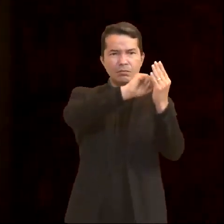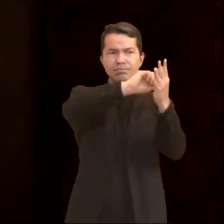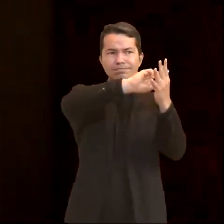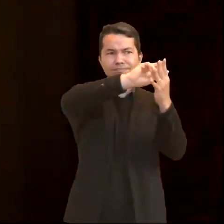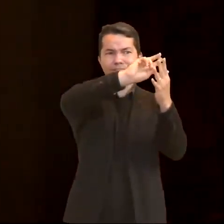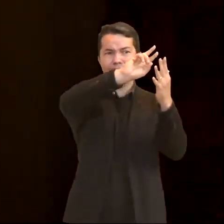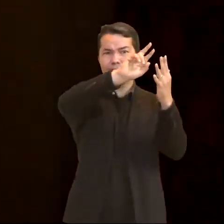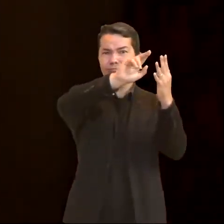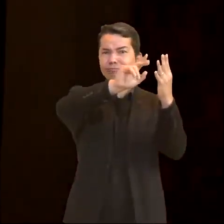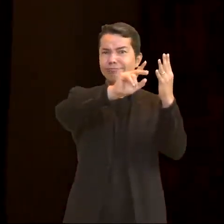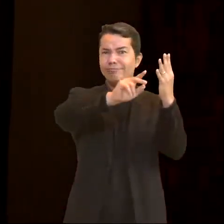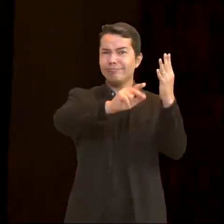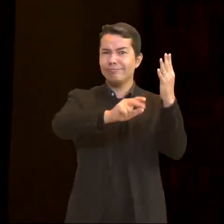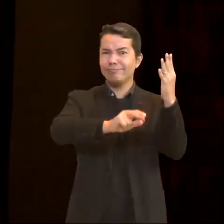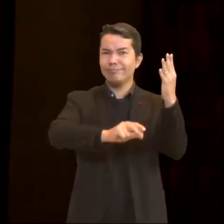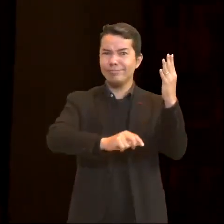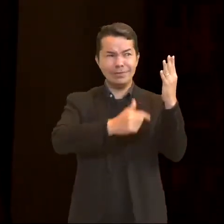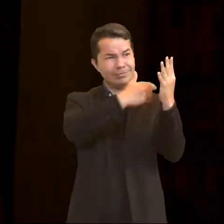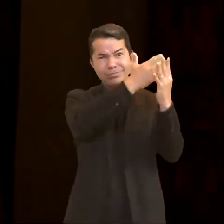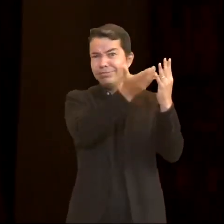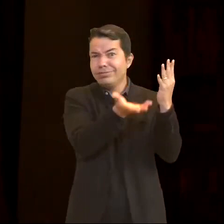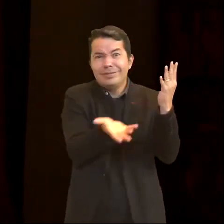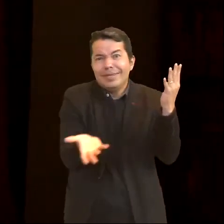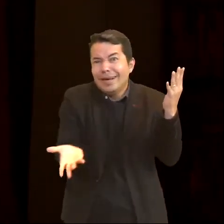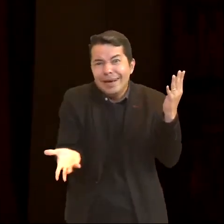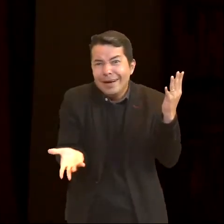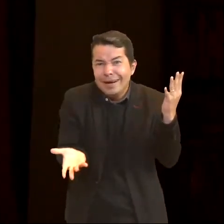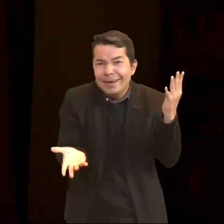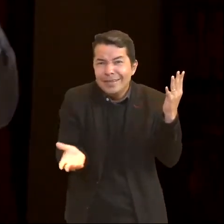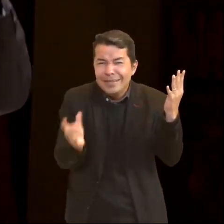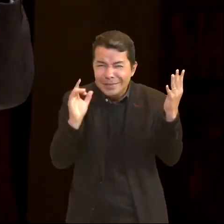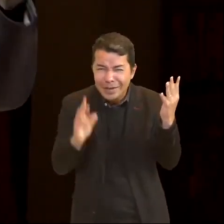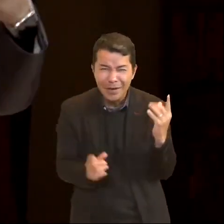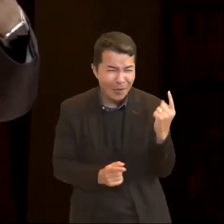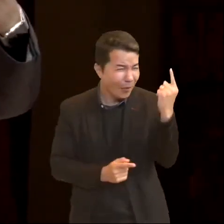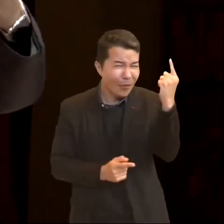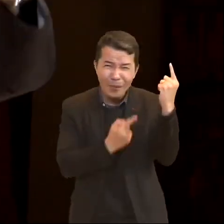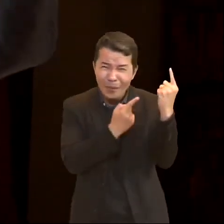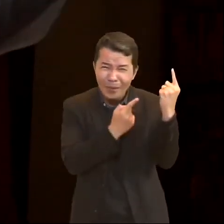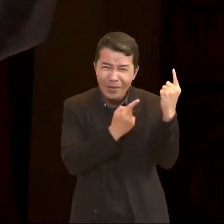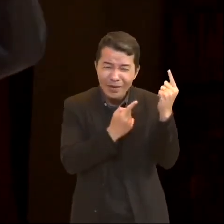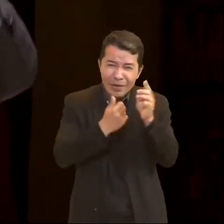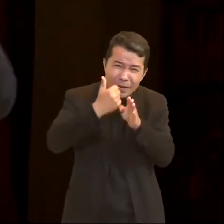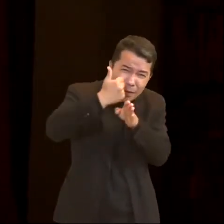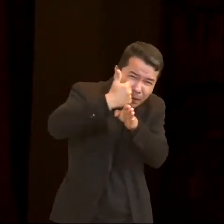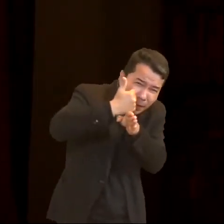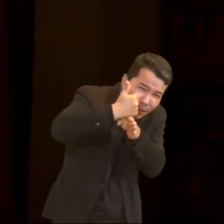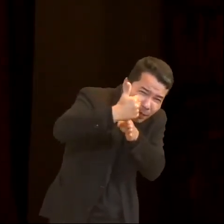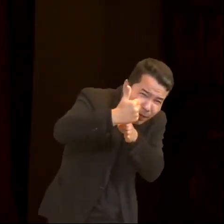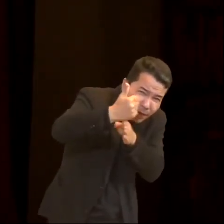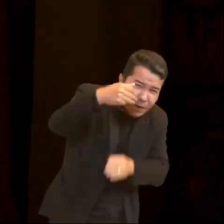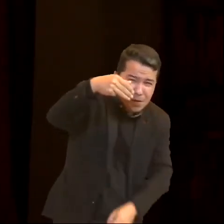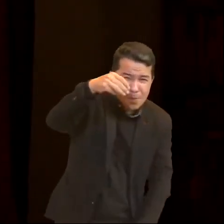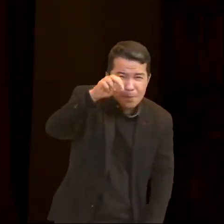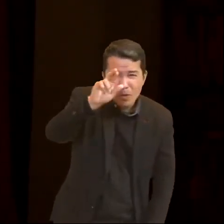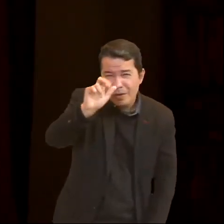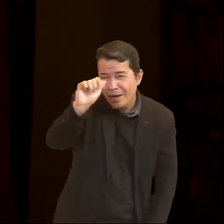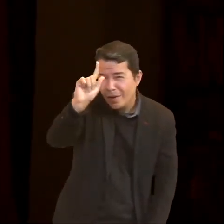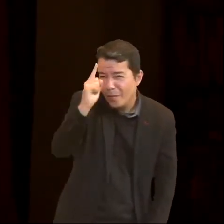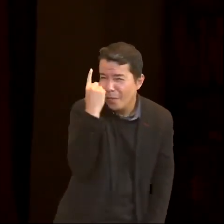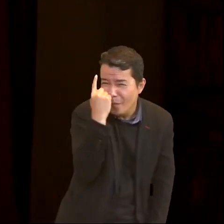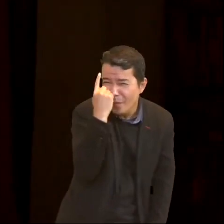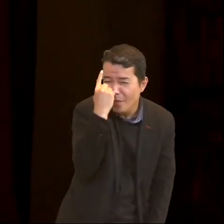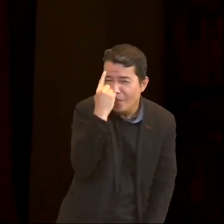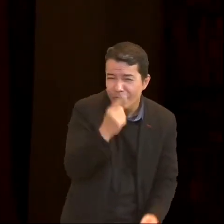Pedro está dizendo, é que eu não posso me conformar com a excelência moral que a fé cristã traz para a minha vida